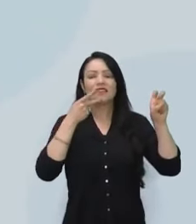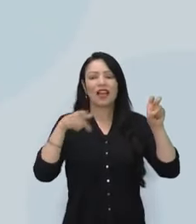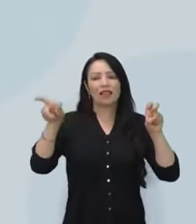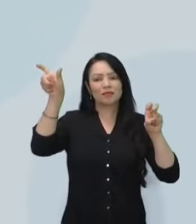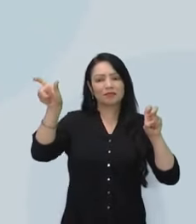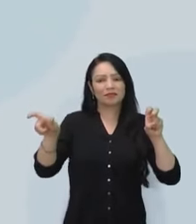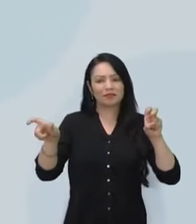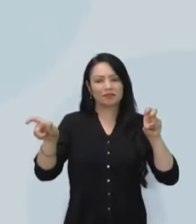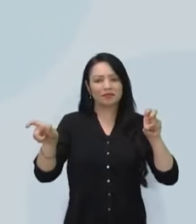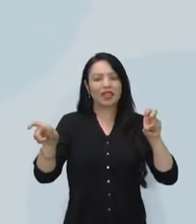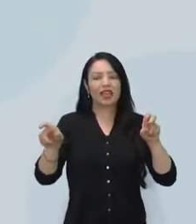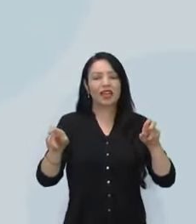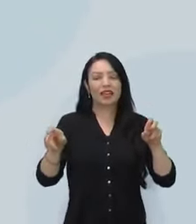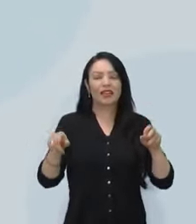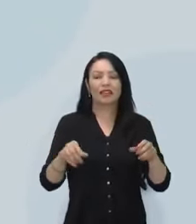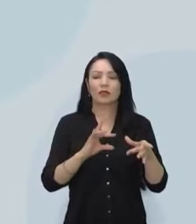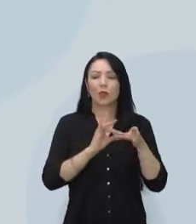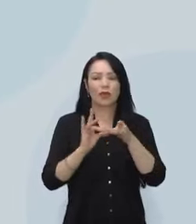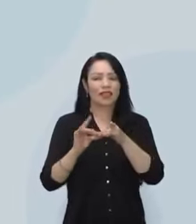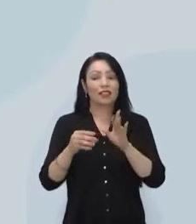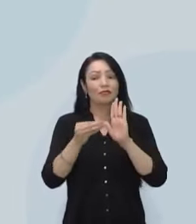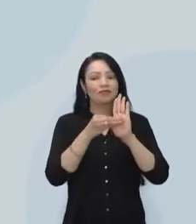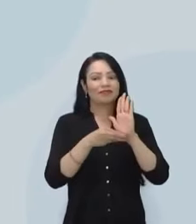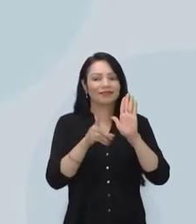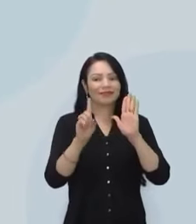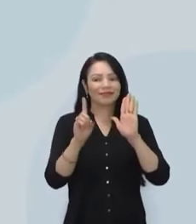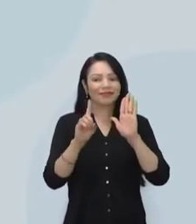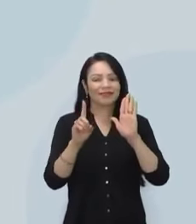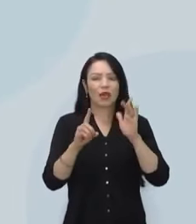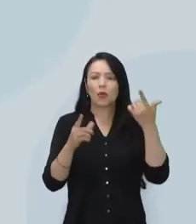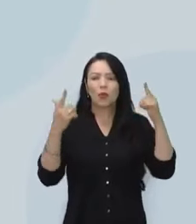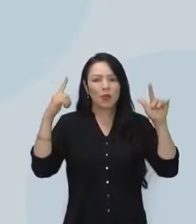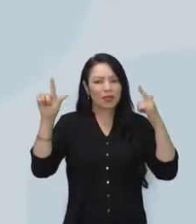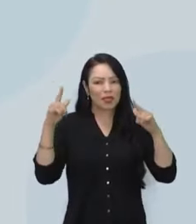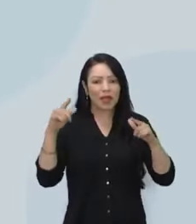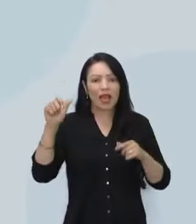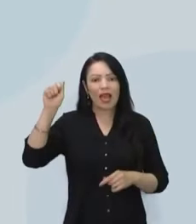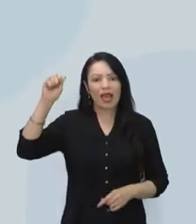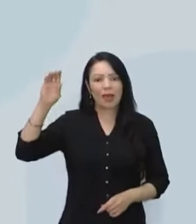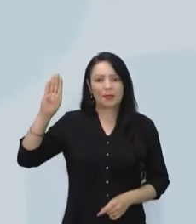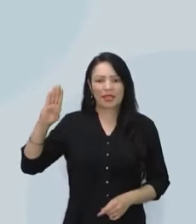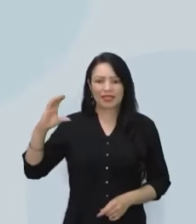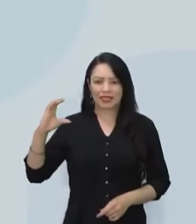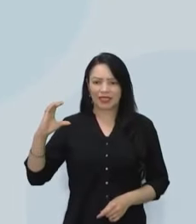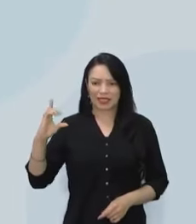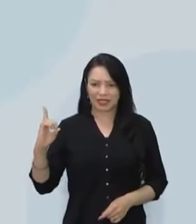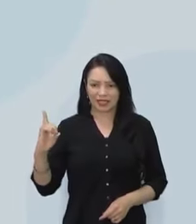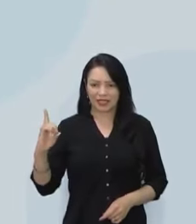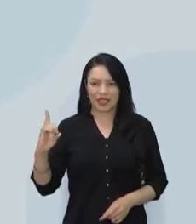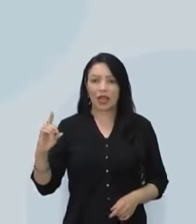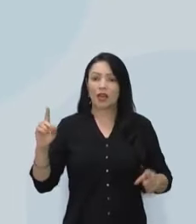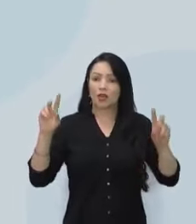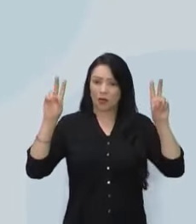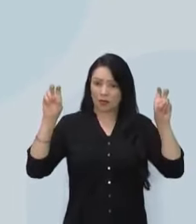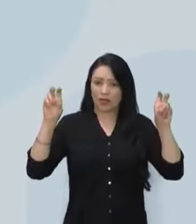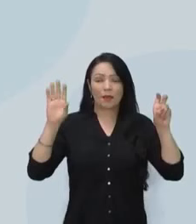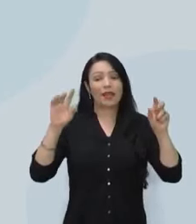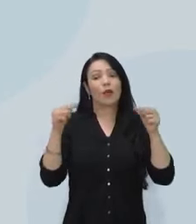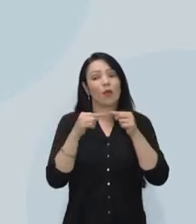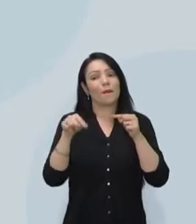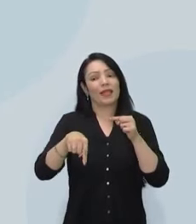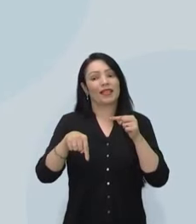alguém fora do contexto. E aí eu lembro que todas as outras alternativas estavam de acordo com o uso das aspas, mas não para esse